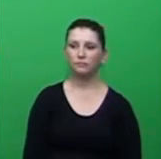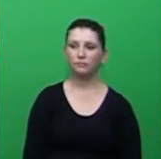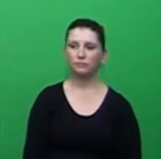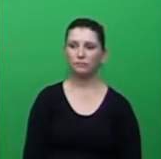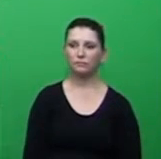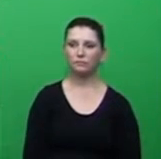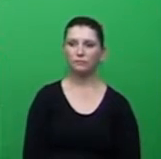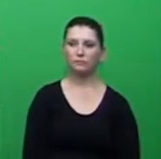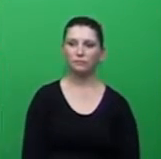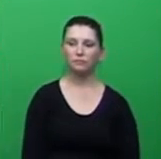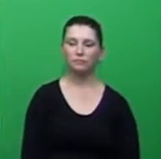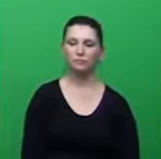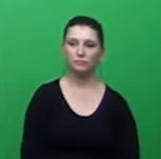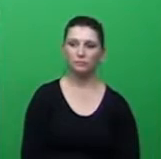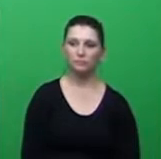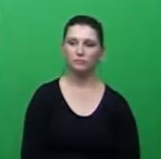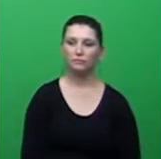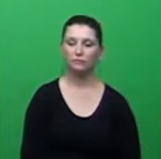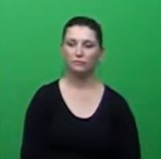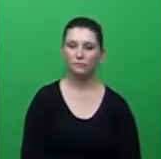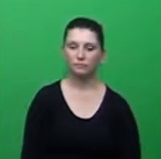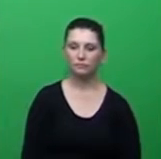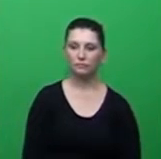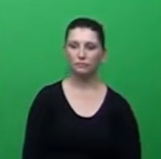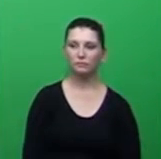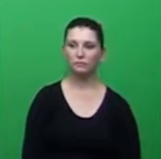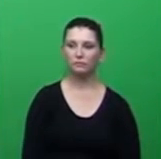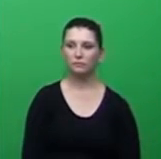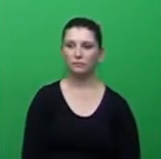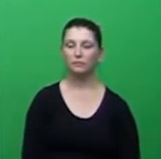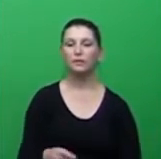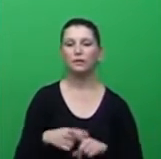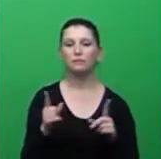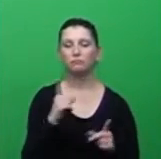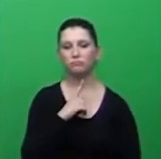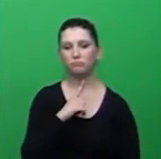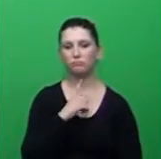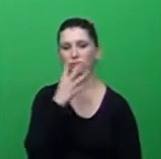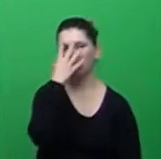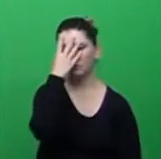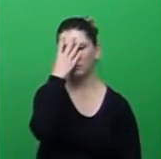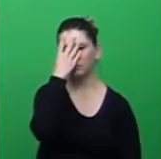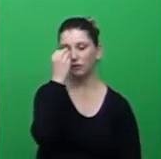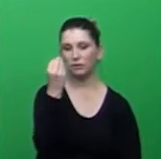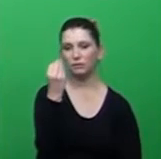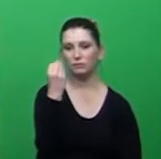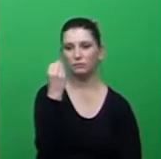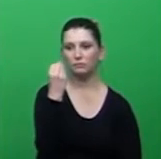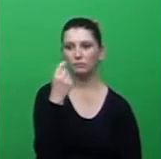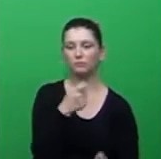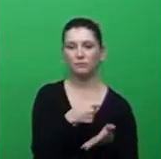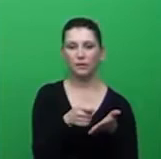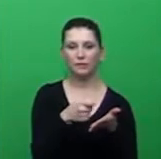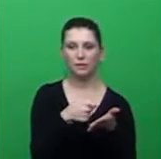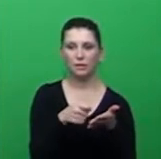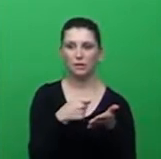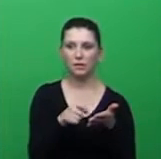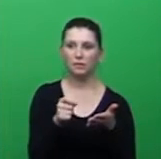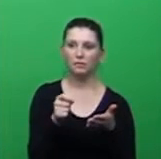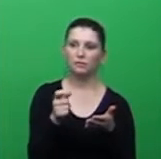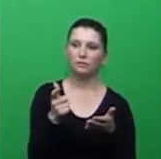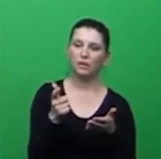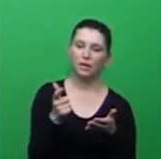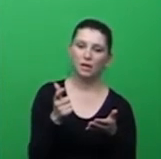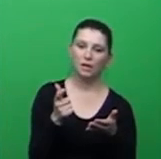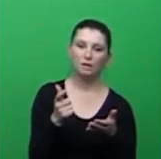não se recuperei. Mas eu tirei uma foto que estava escrito assim: mantenha a cidade limpa,